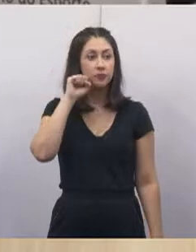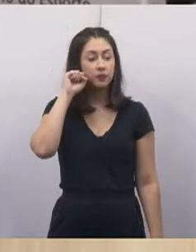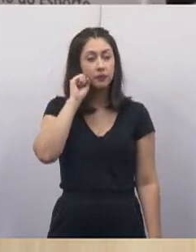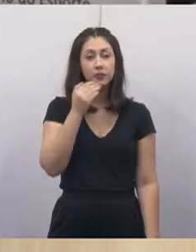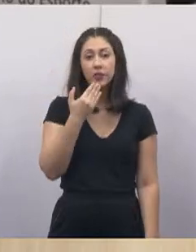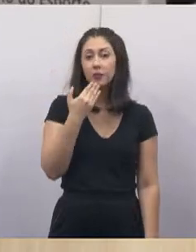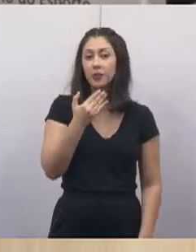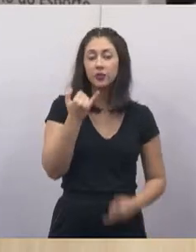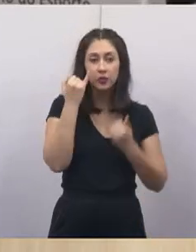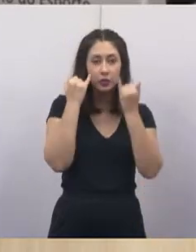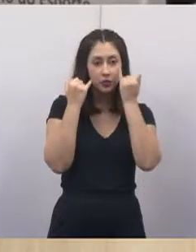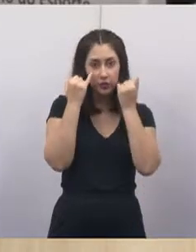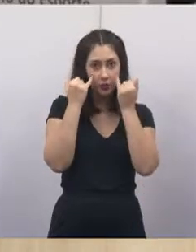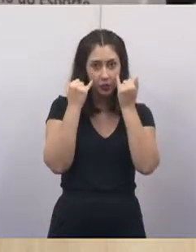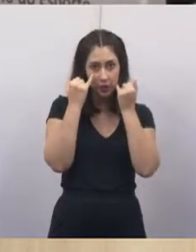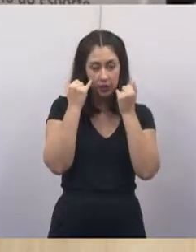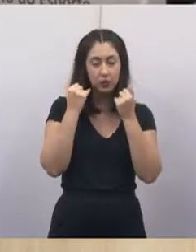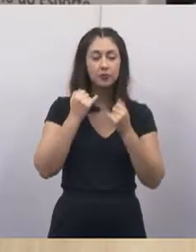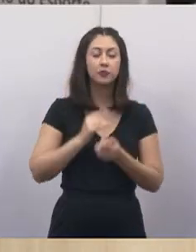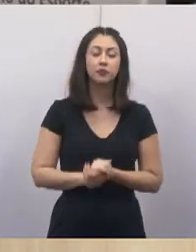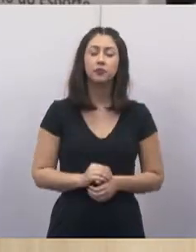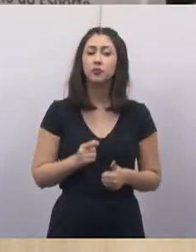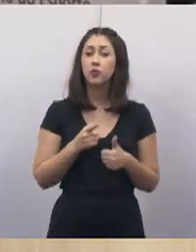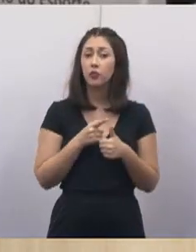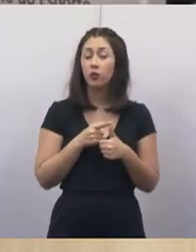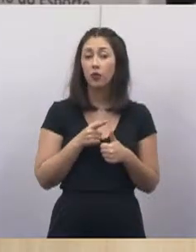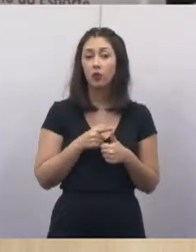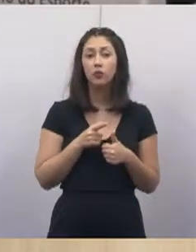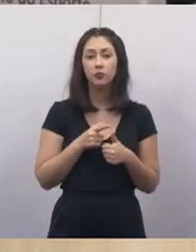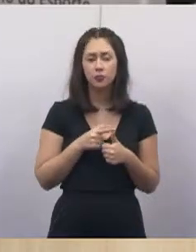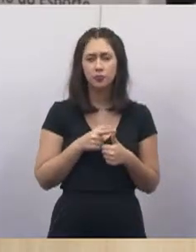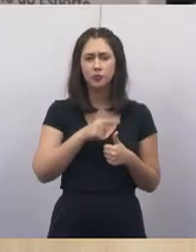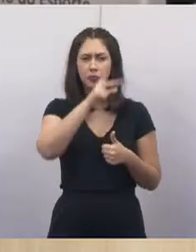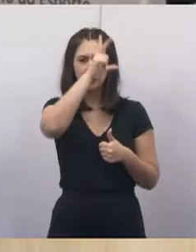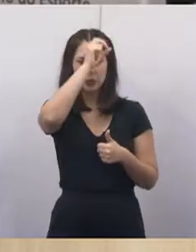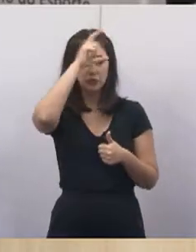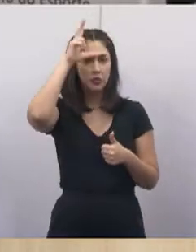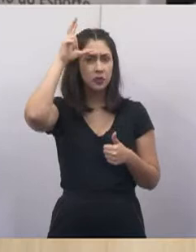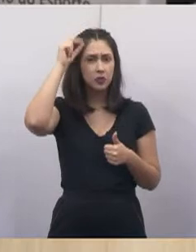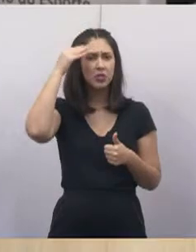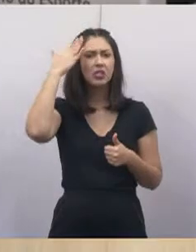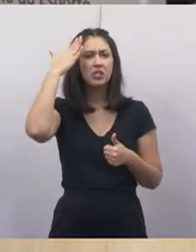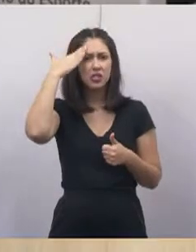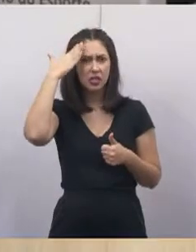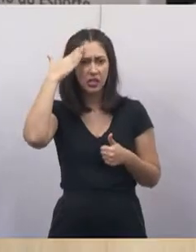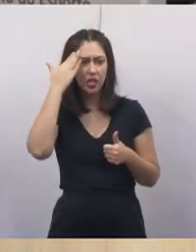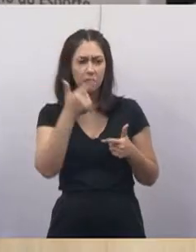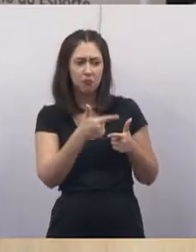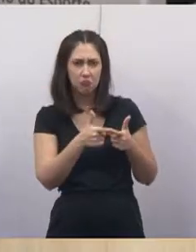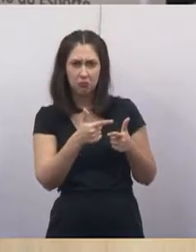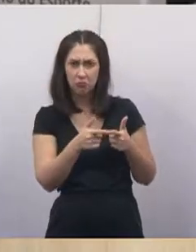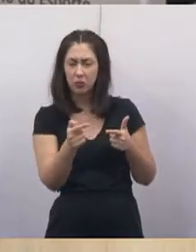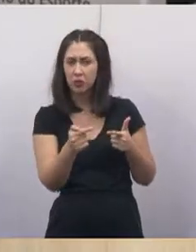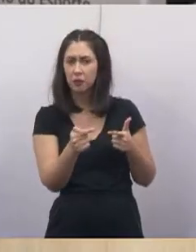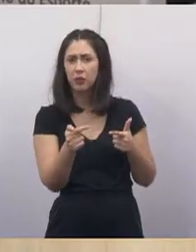seguinte pedido de informação. 1. A prefeitura tem conhecimento do problema